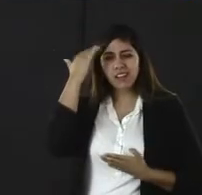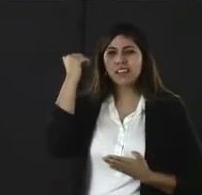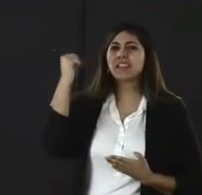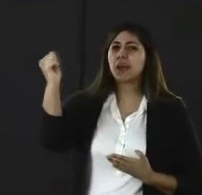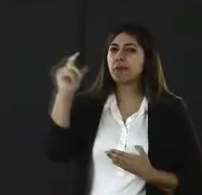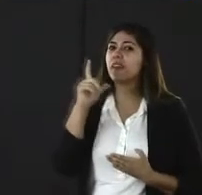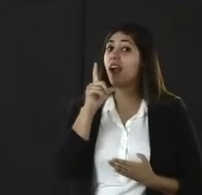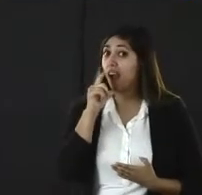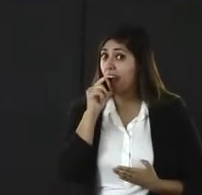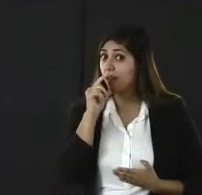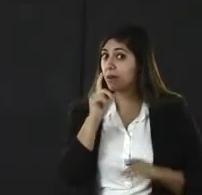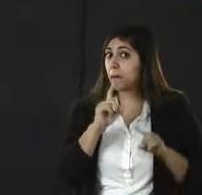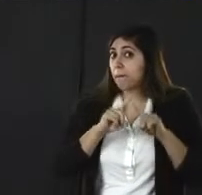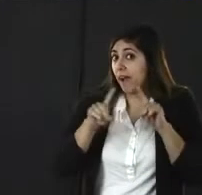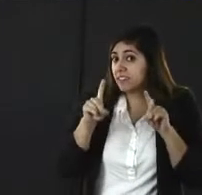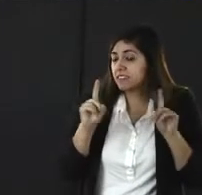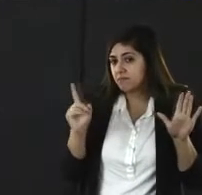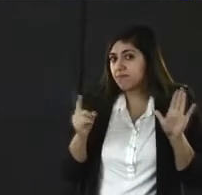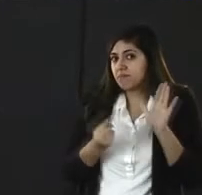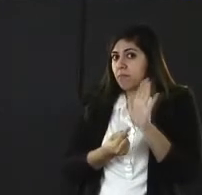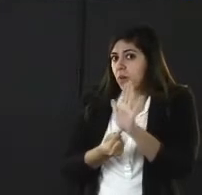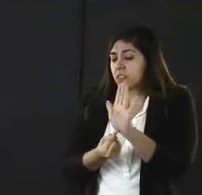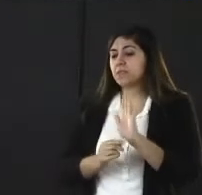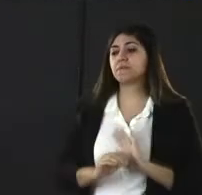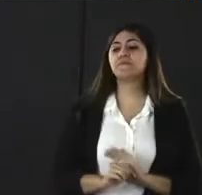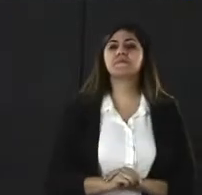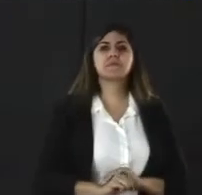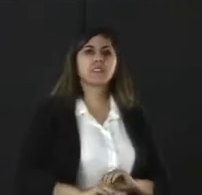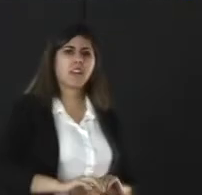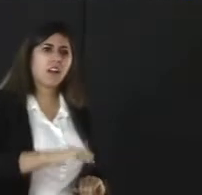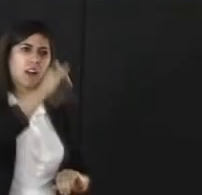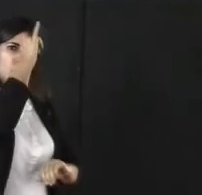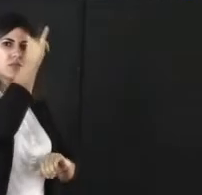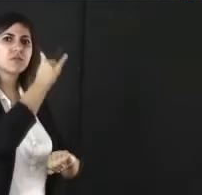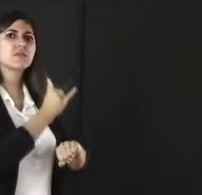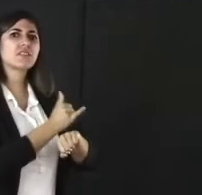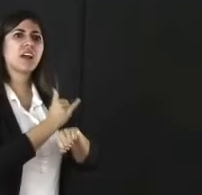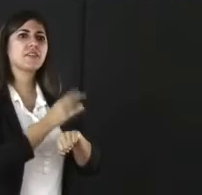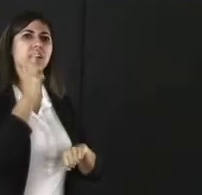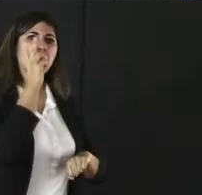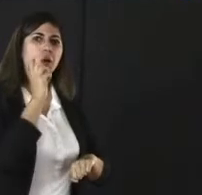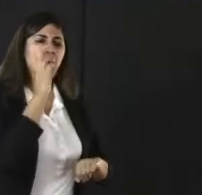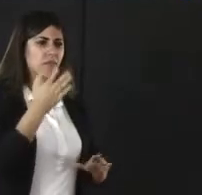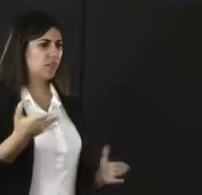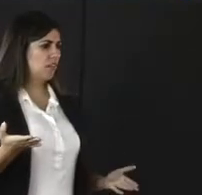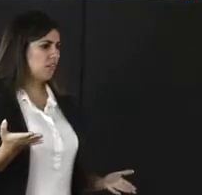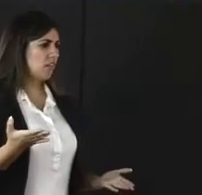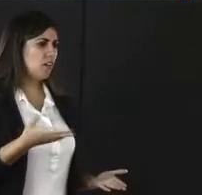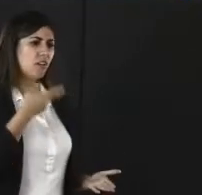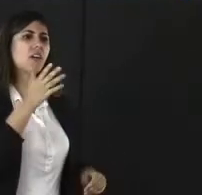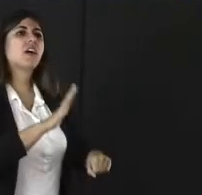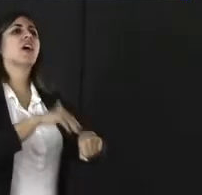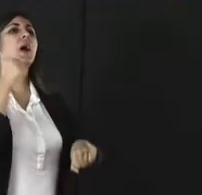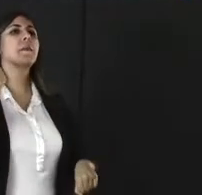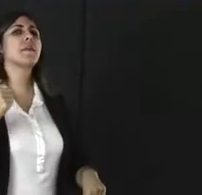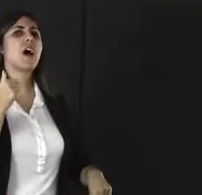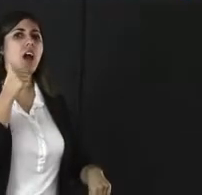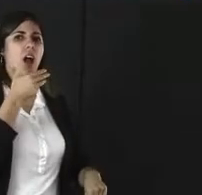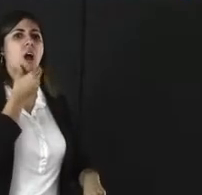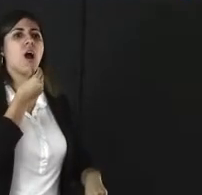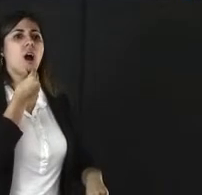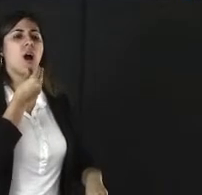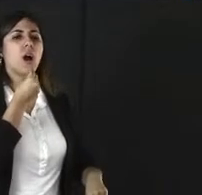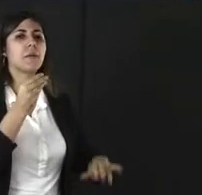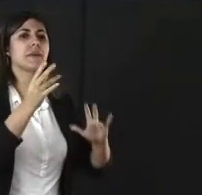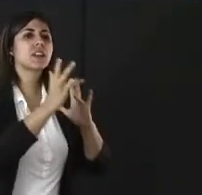tirado a água chamou o noivo ele disse todos costumam por primeiro o bom vinho e